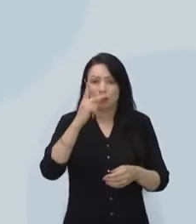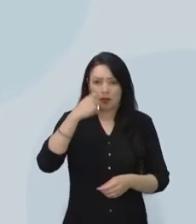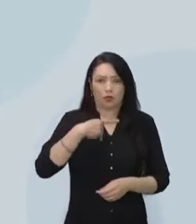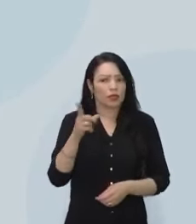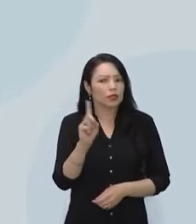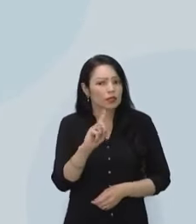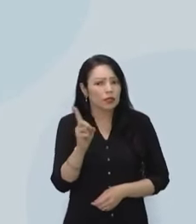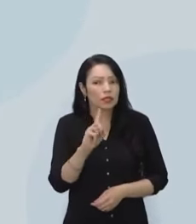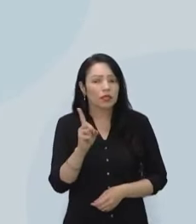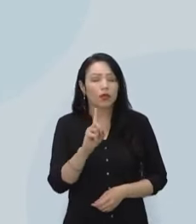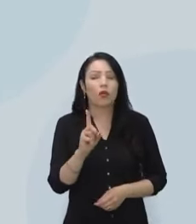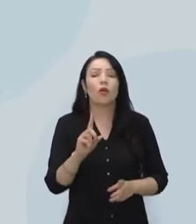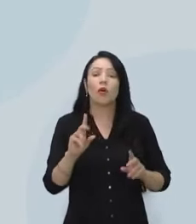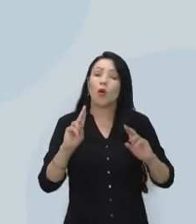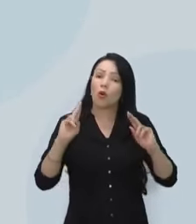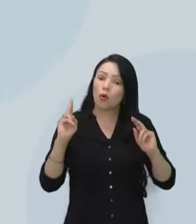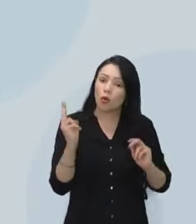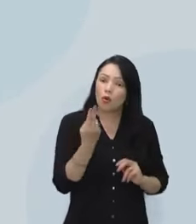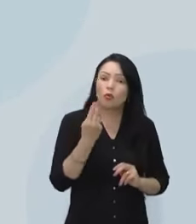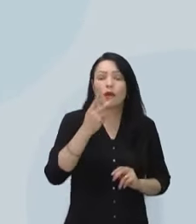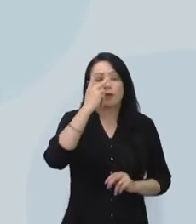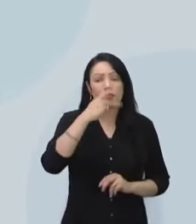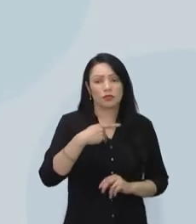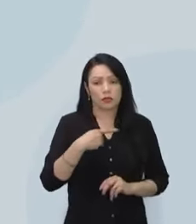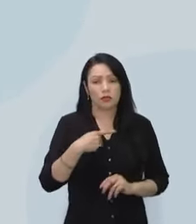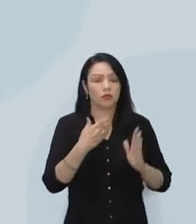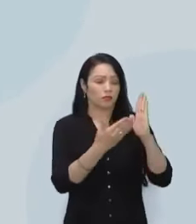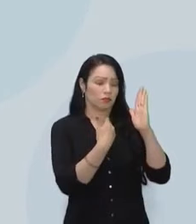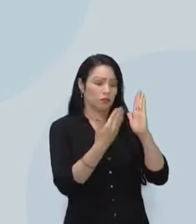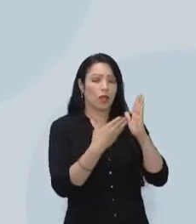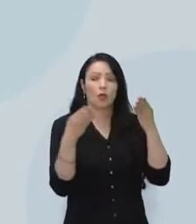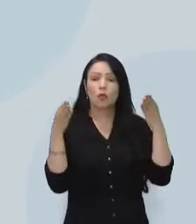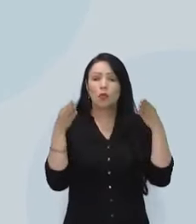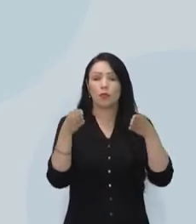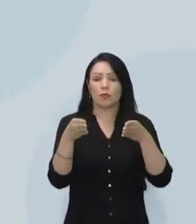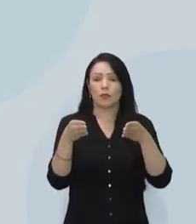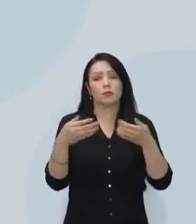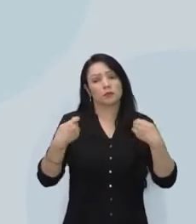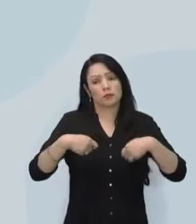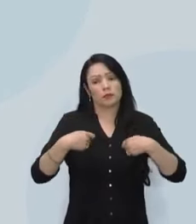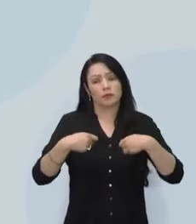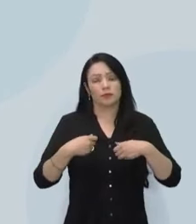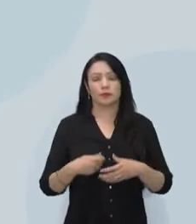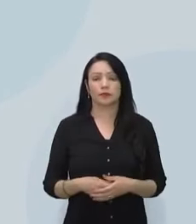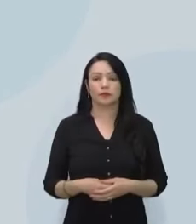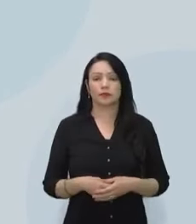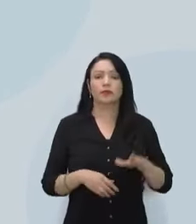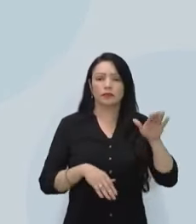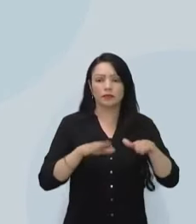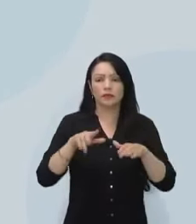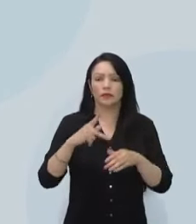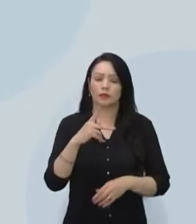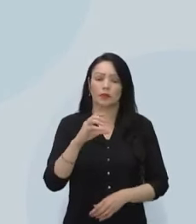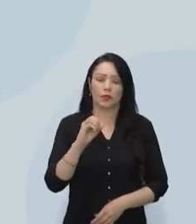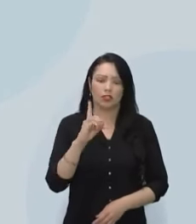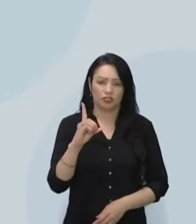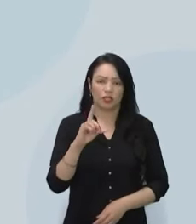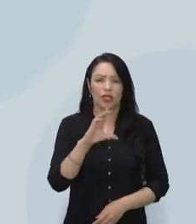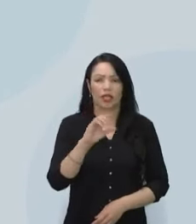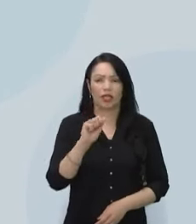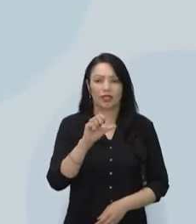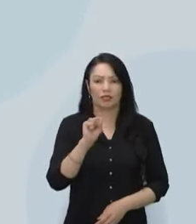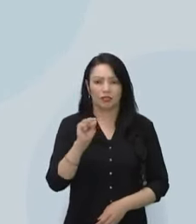linguagem ou de pessoalização se o tipo de publicação e objetivos assim o demandarem, como em alguns podcasts e vídeos de